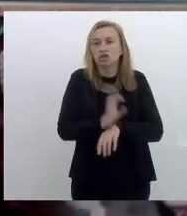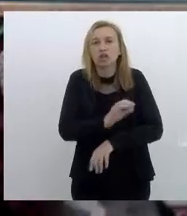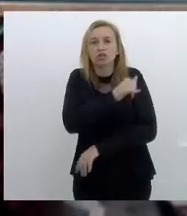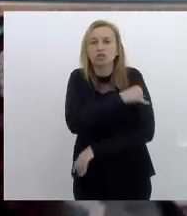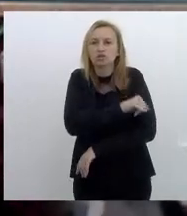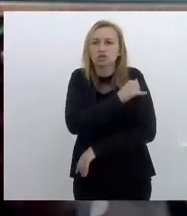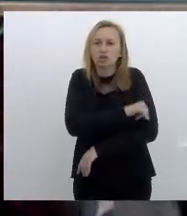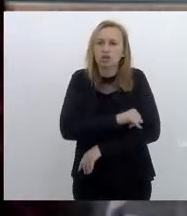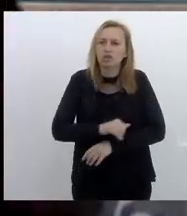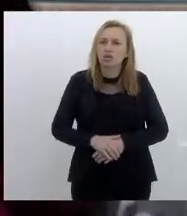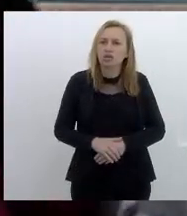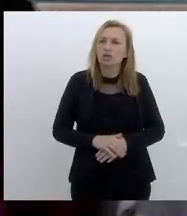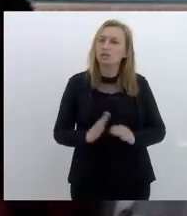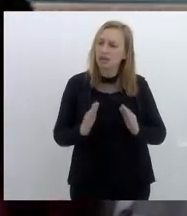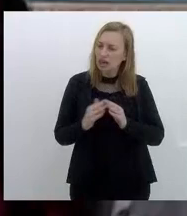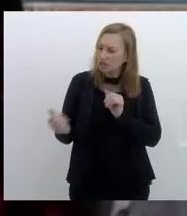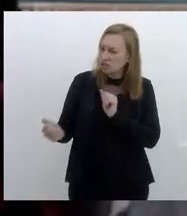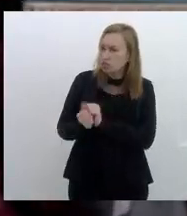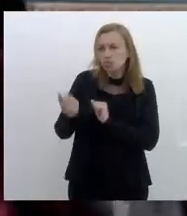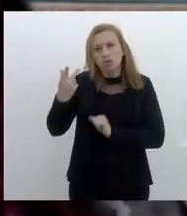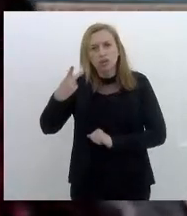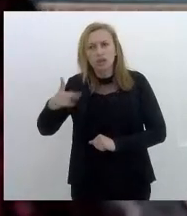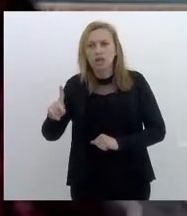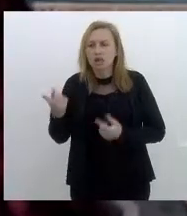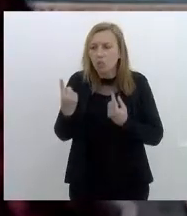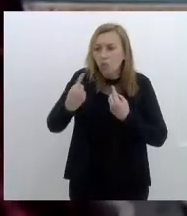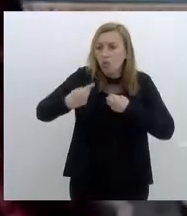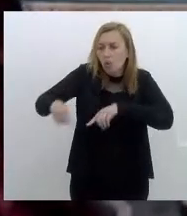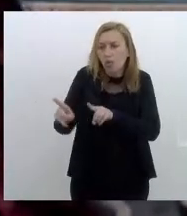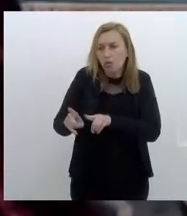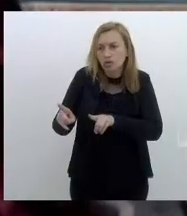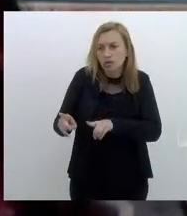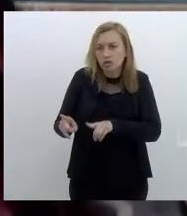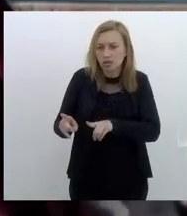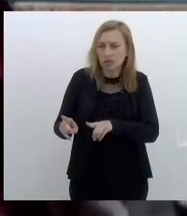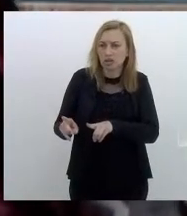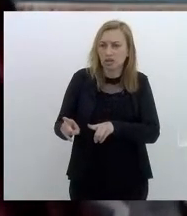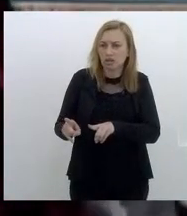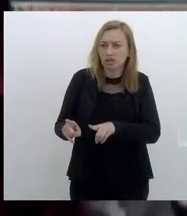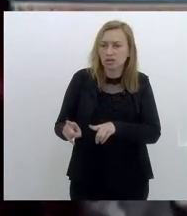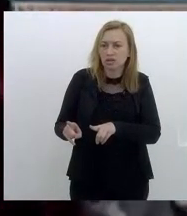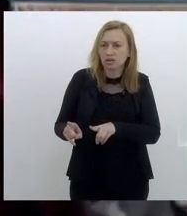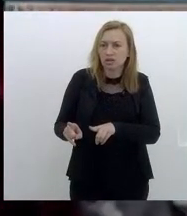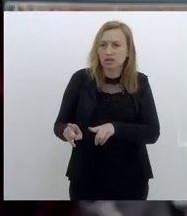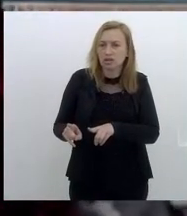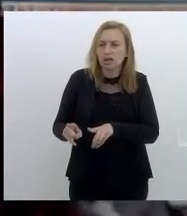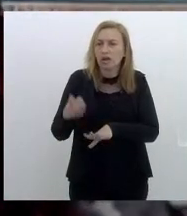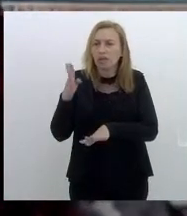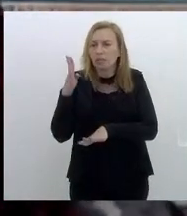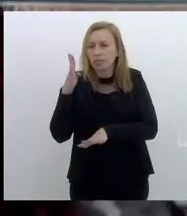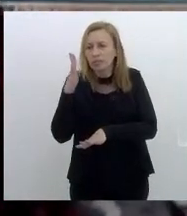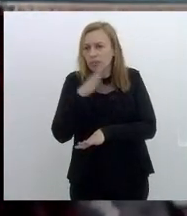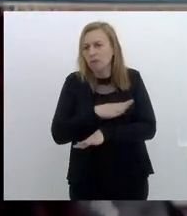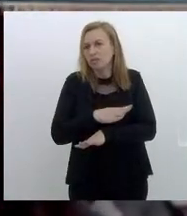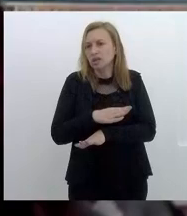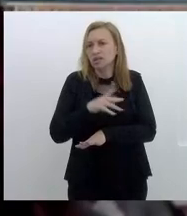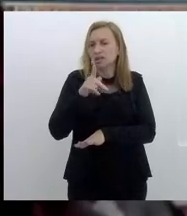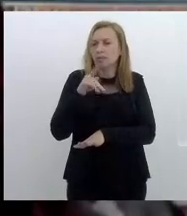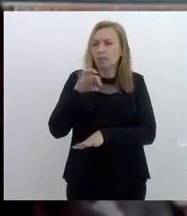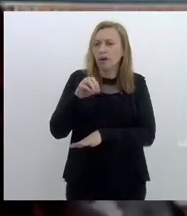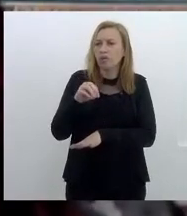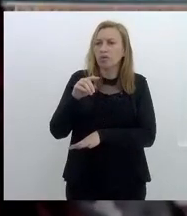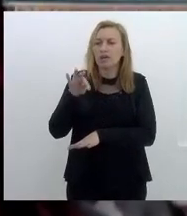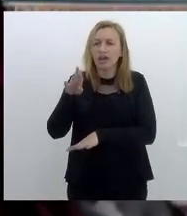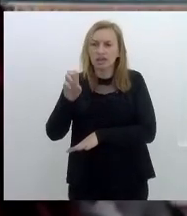do Rio de Janeiro essa casa ao seu lado contra a imposição perversa de Paulo